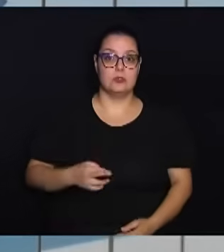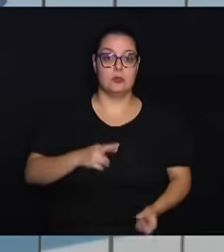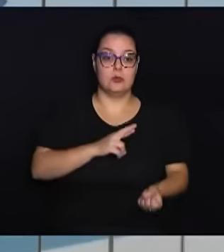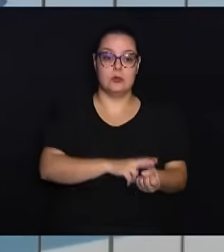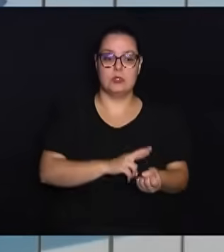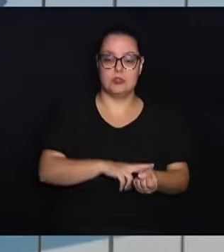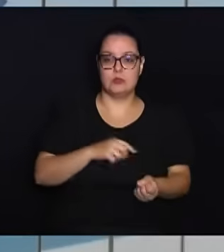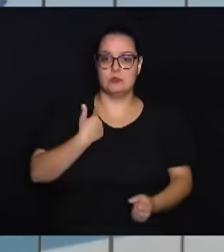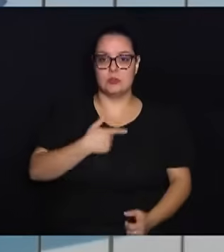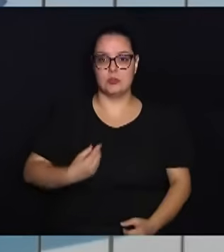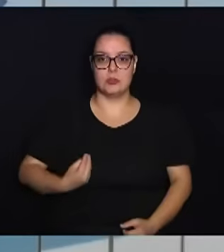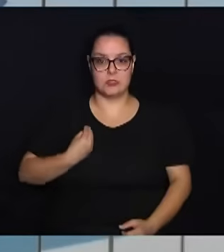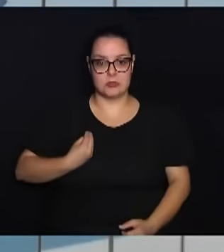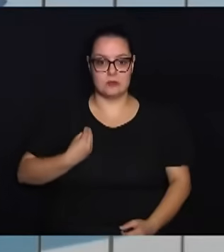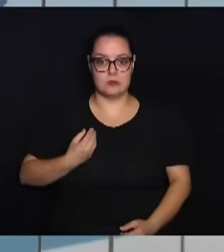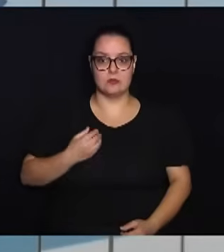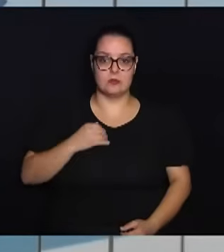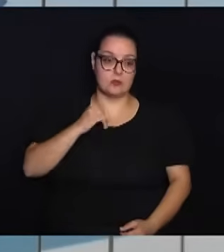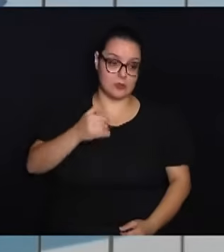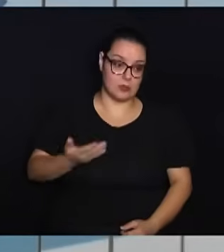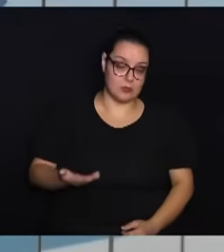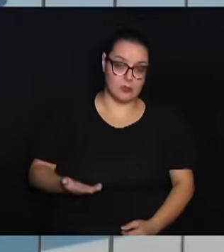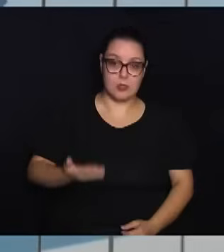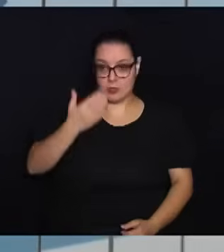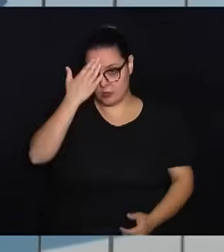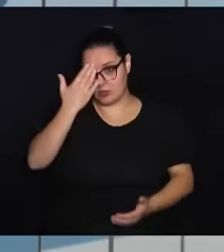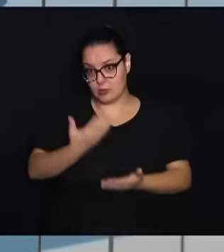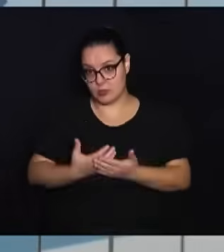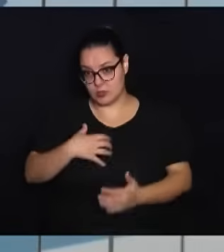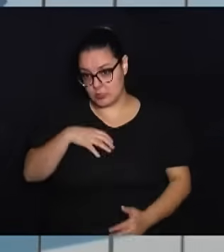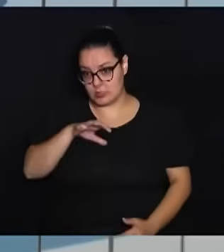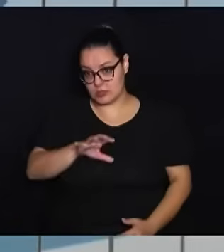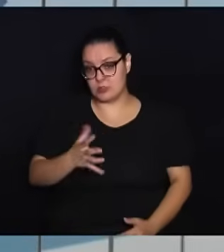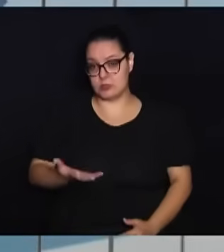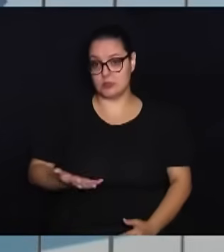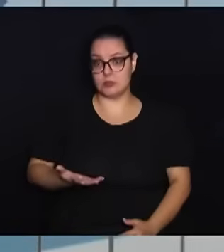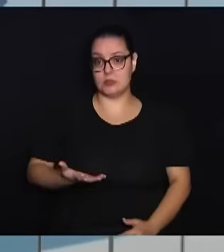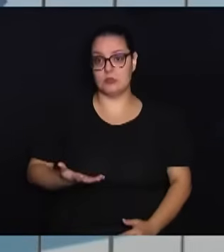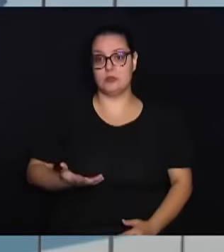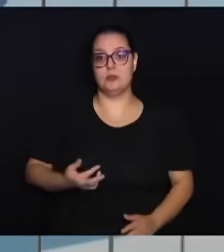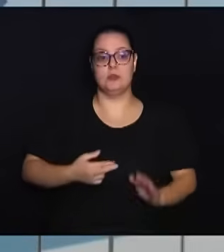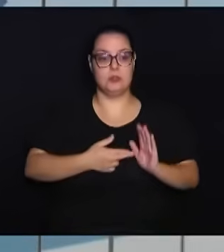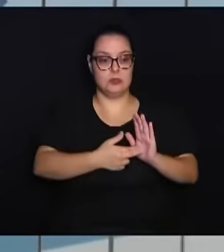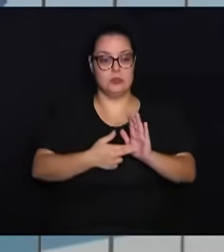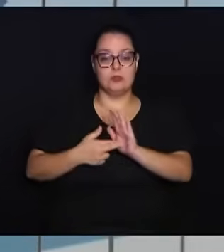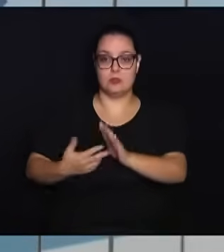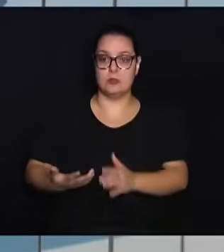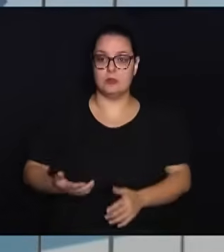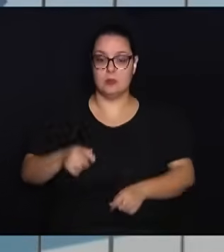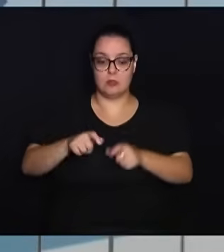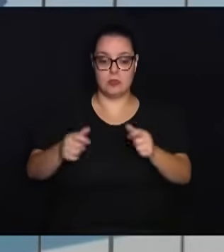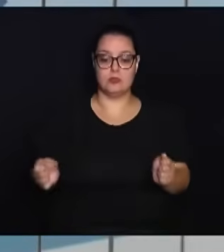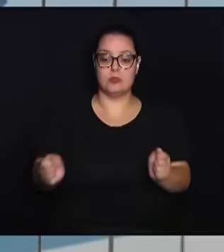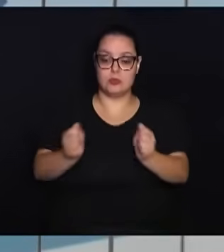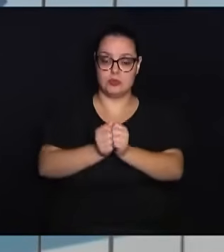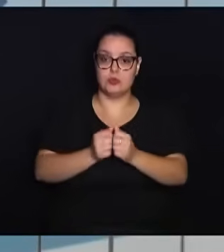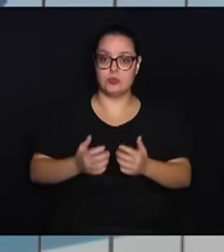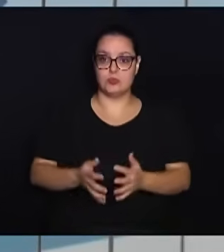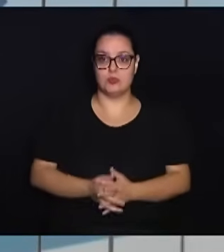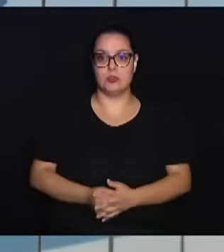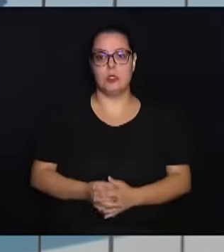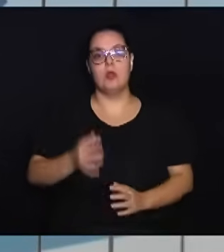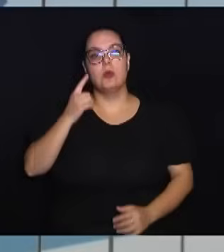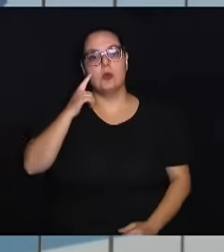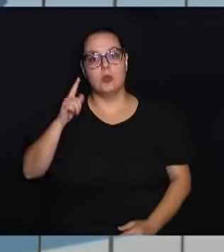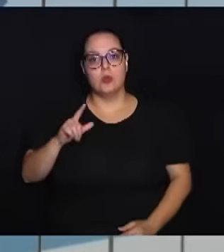né? E então, assim, eu acredito muito nesse tipo de referências, pessoas próximas, né? Lógico que